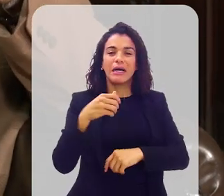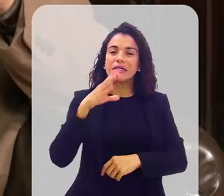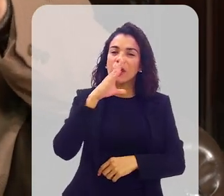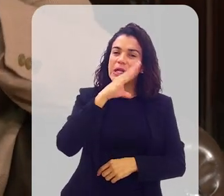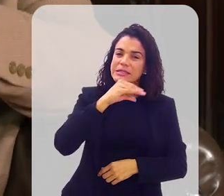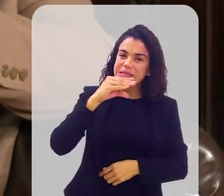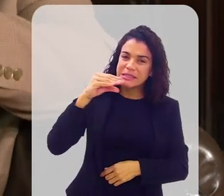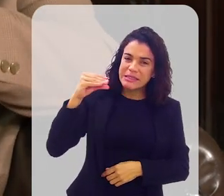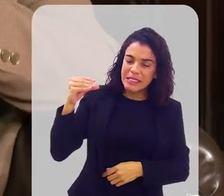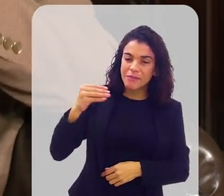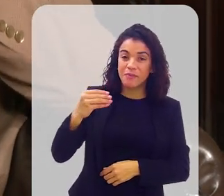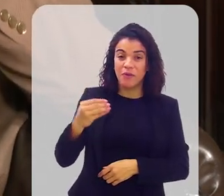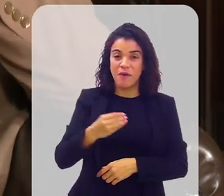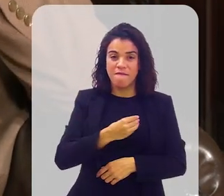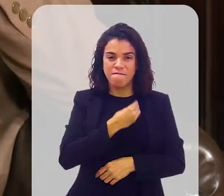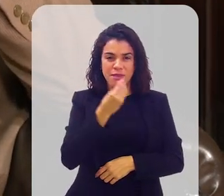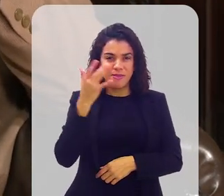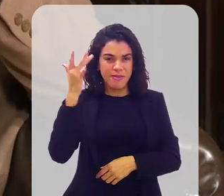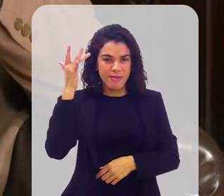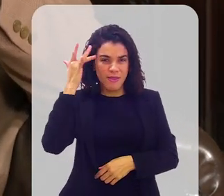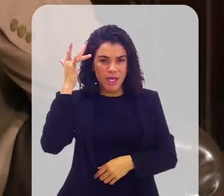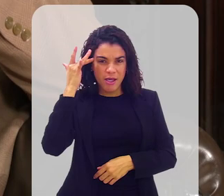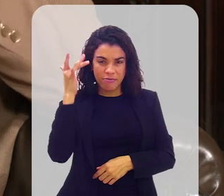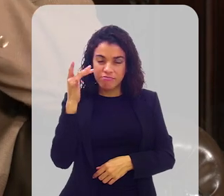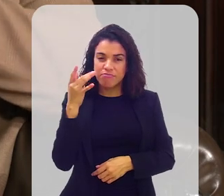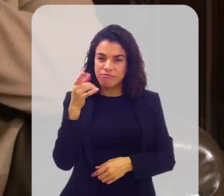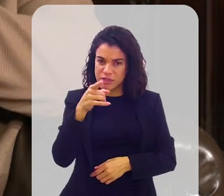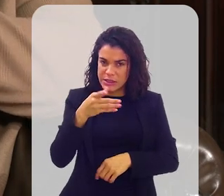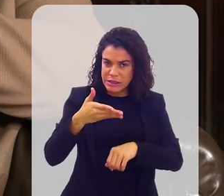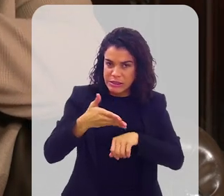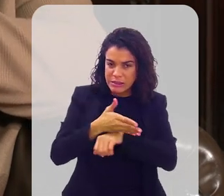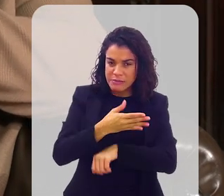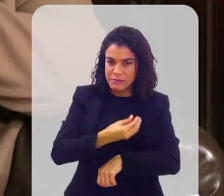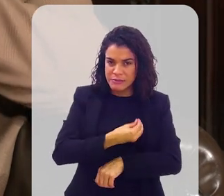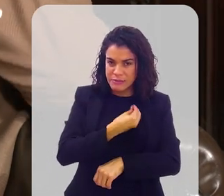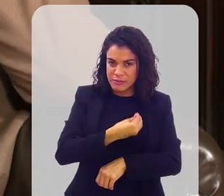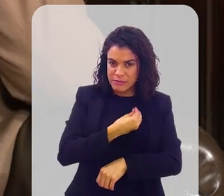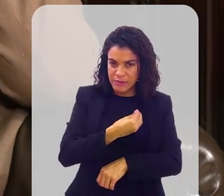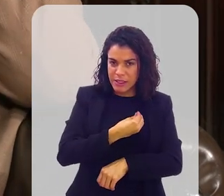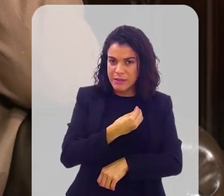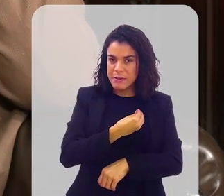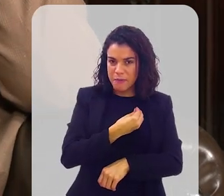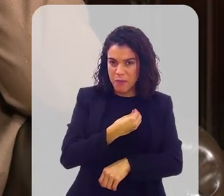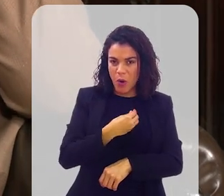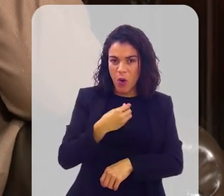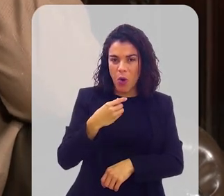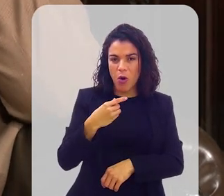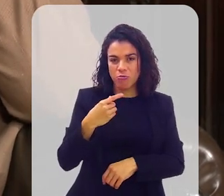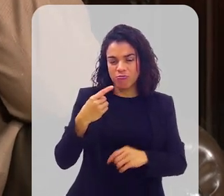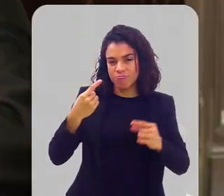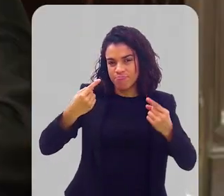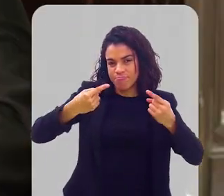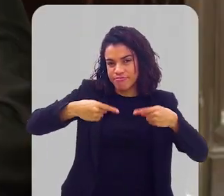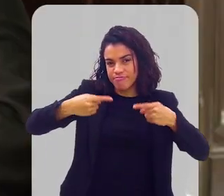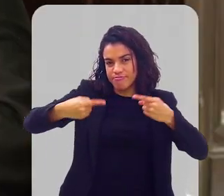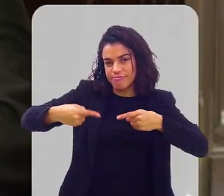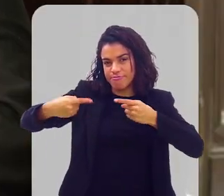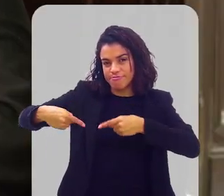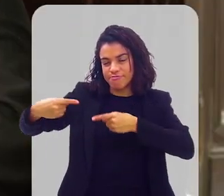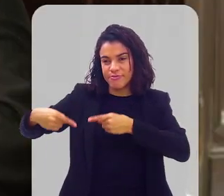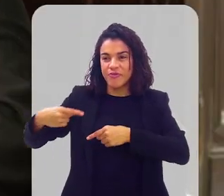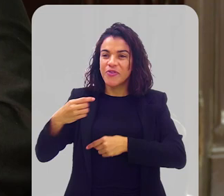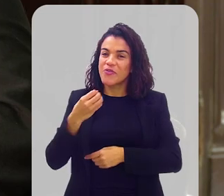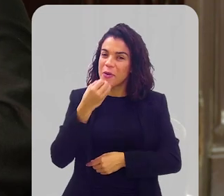uma adolescente, para uma vida madura, você participou de alguns concursos também? Participei. E foi